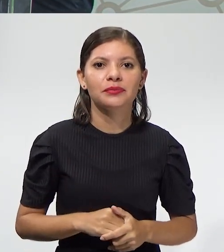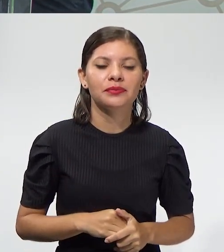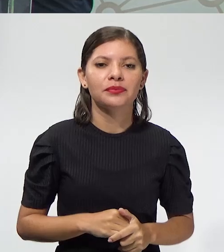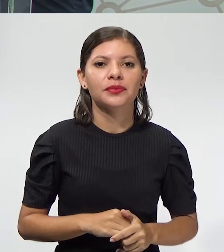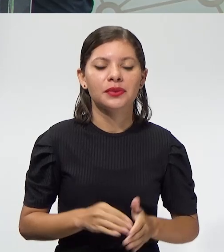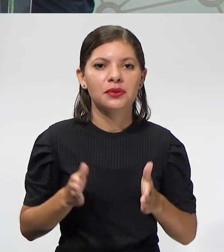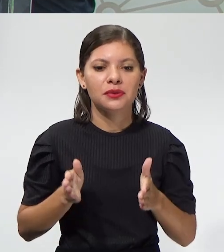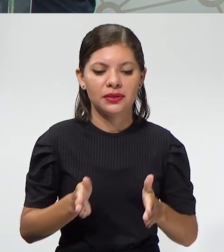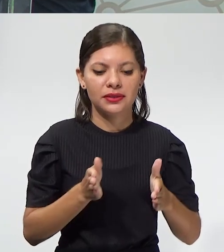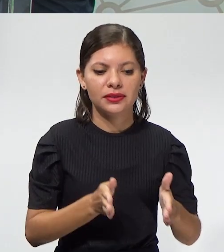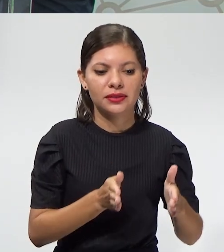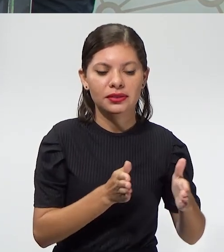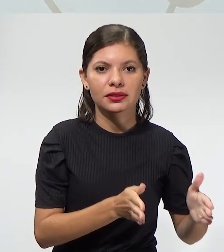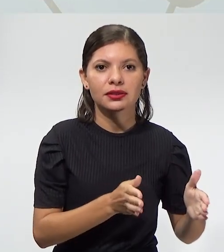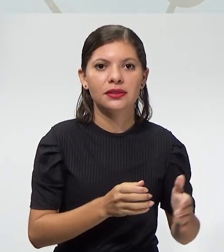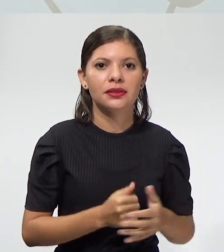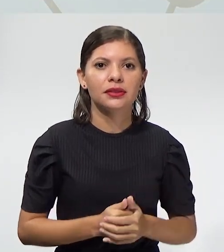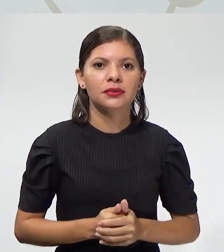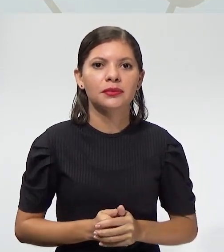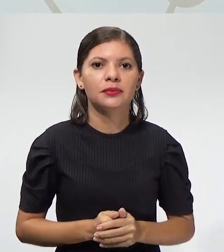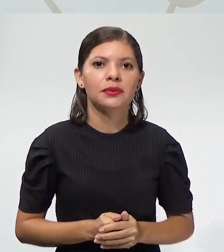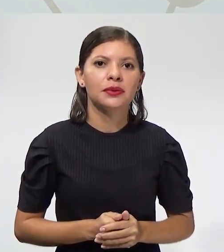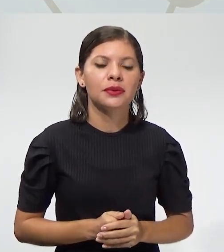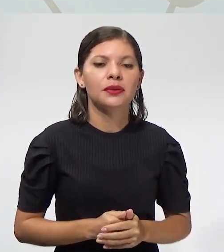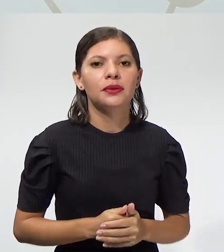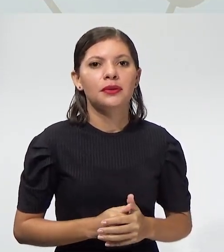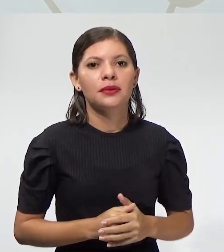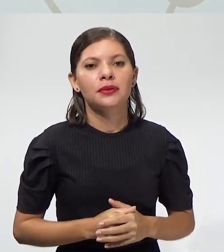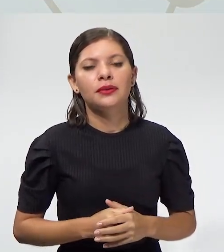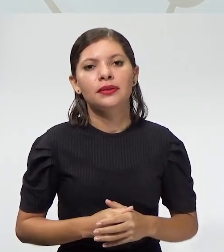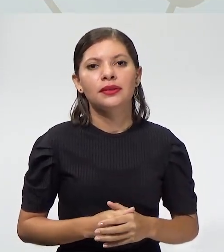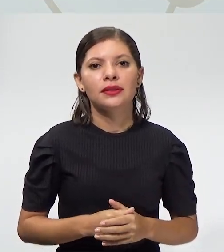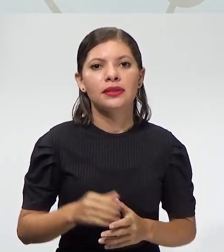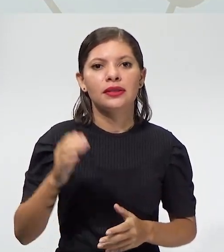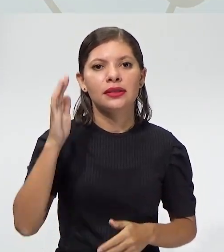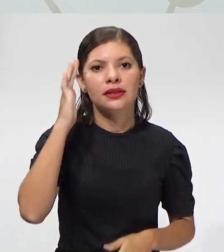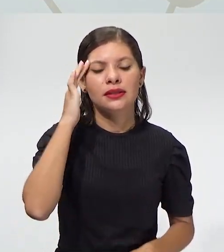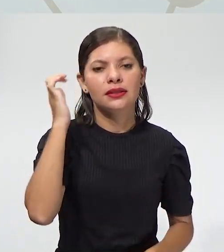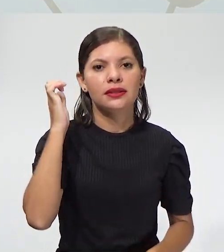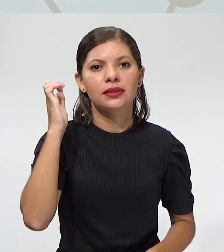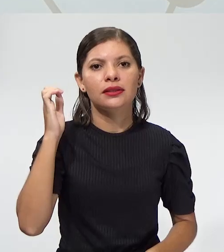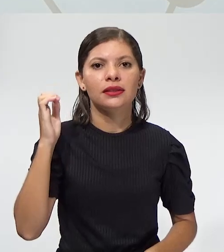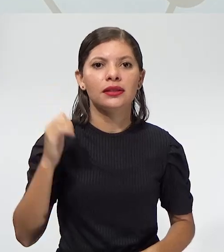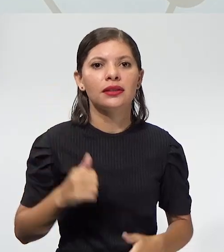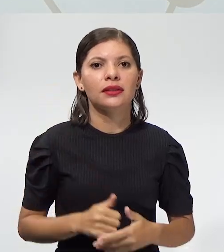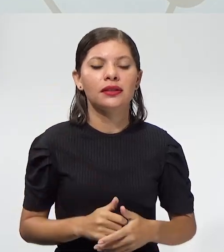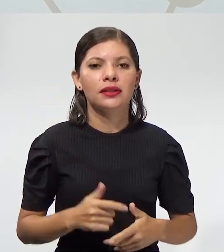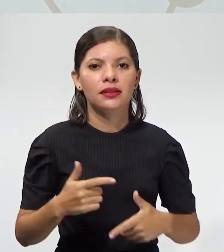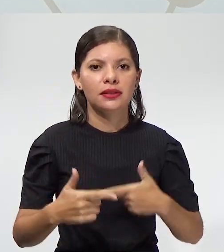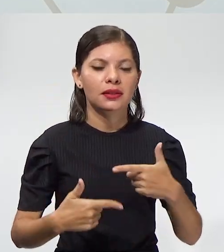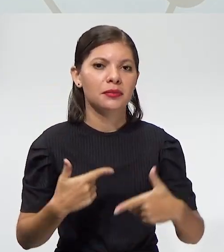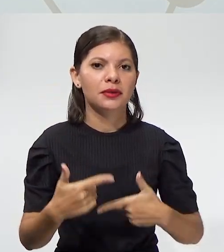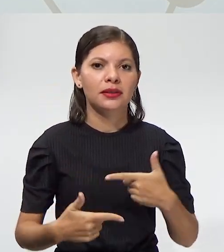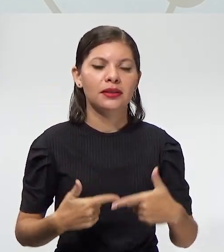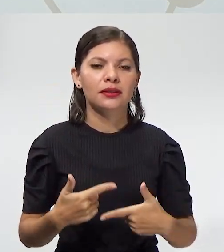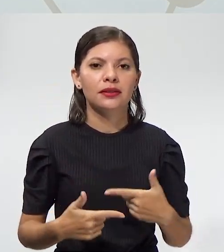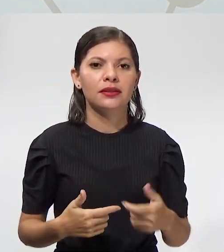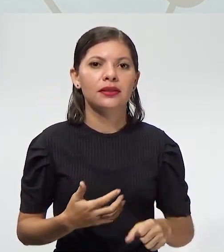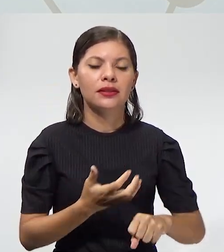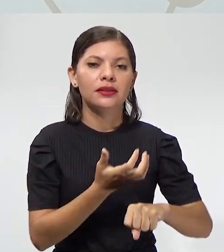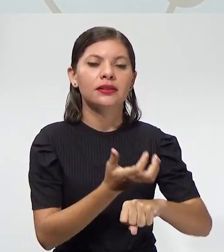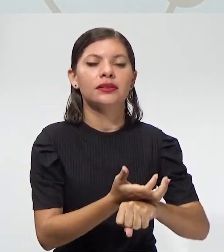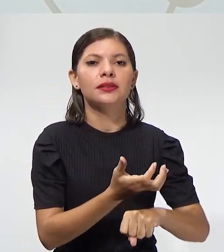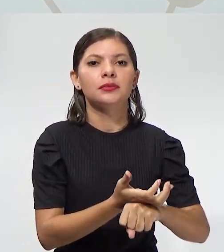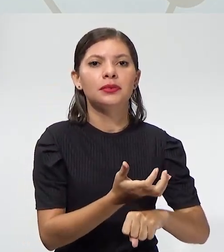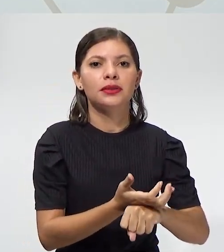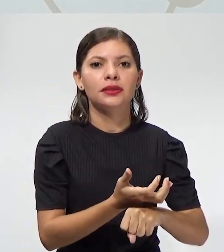de organização e da gente poder entender como que funciona e poder trabalhar, gerir as nossas disciplinas,